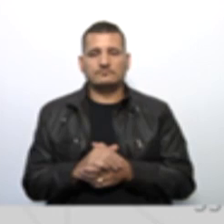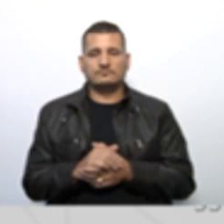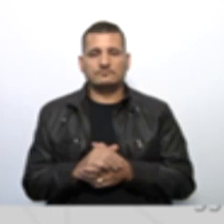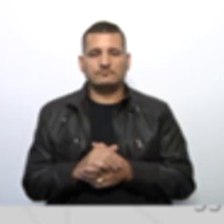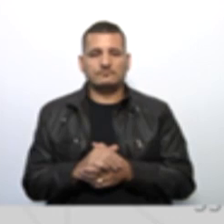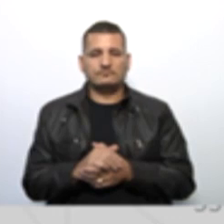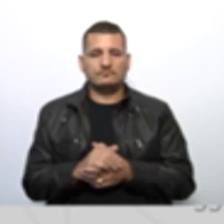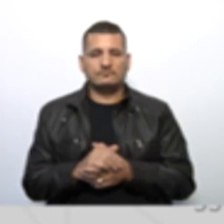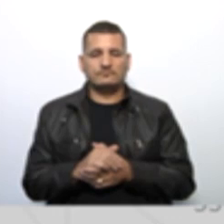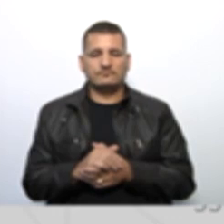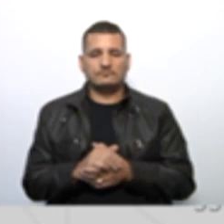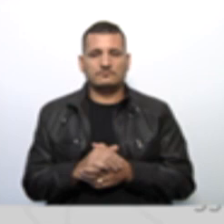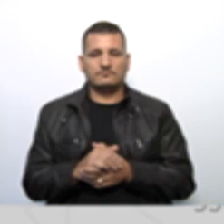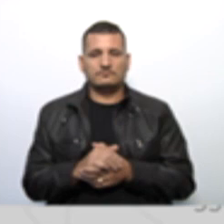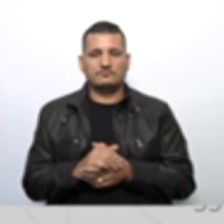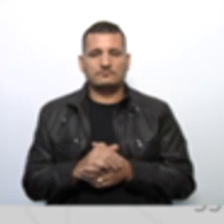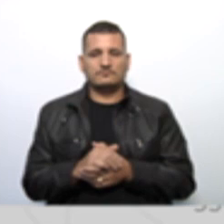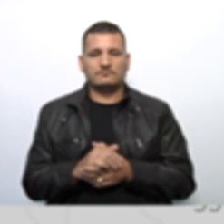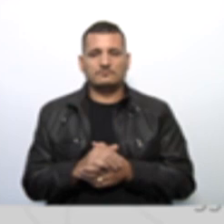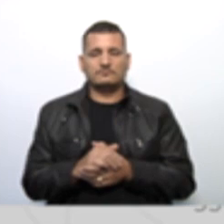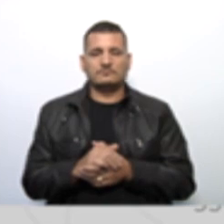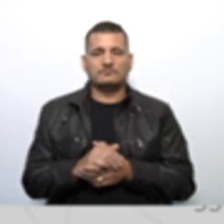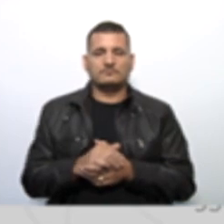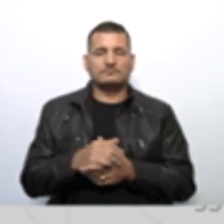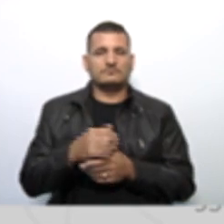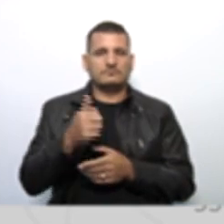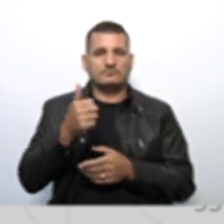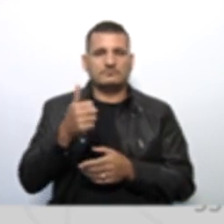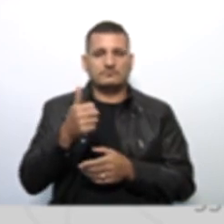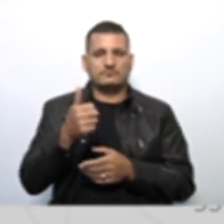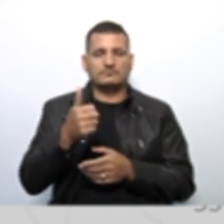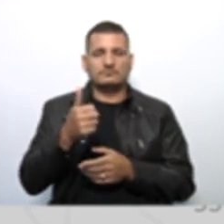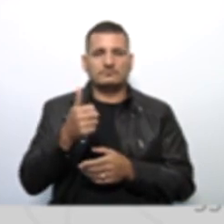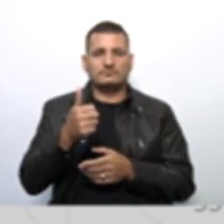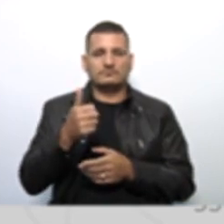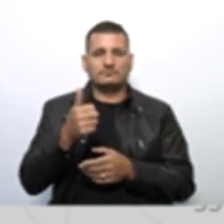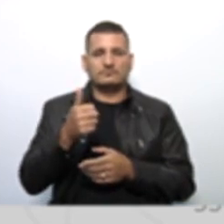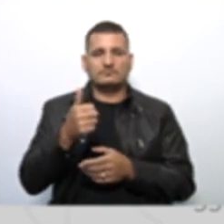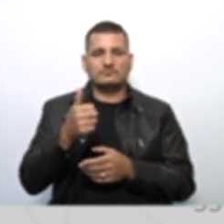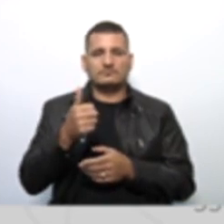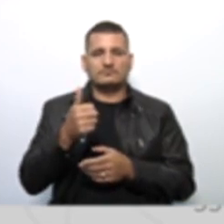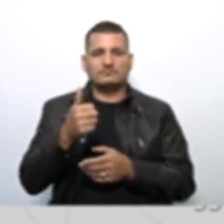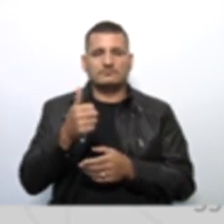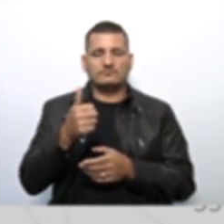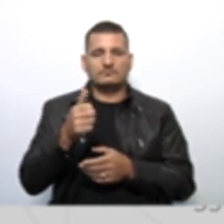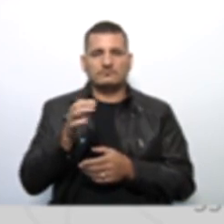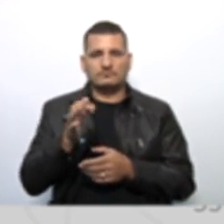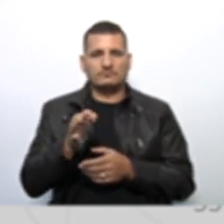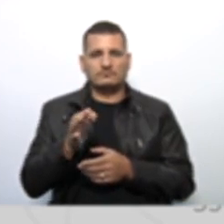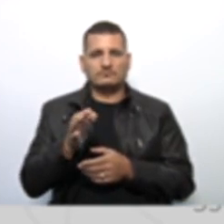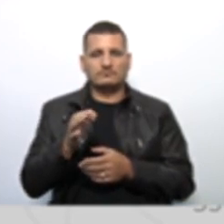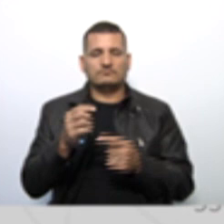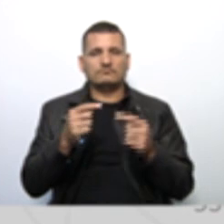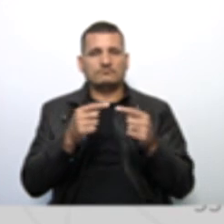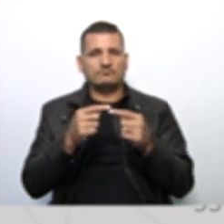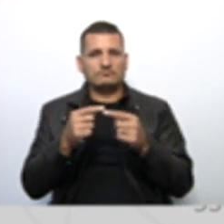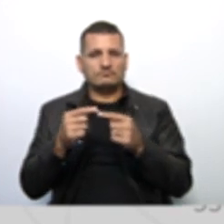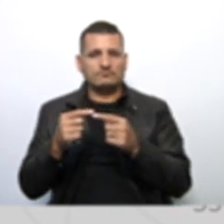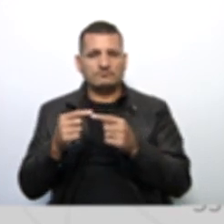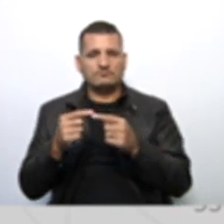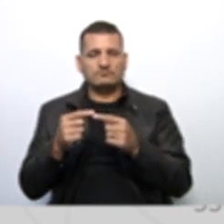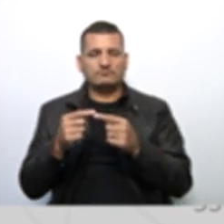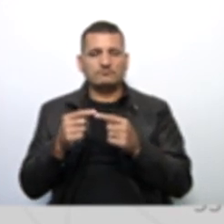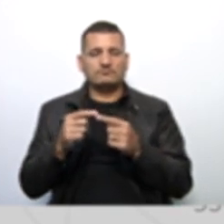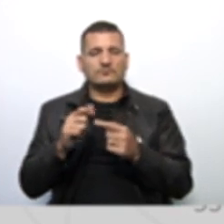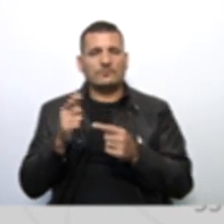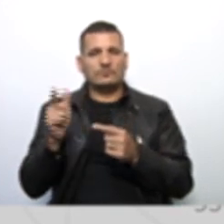correta. Então, se nós vimos que a primeira parte, que é uma estação que está ligada à outra, está correta, e a outra parte também aqui